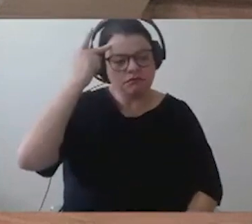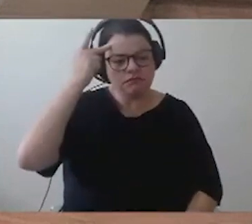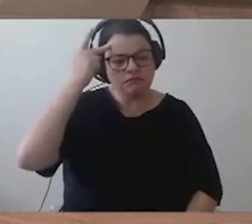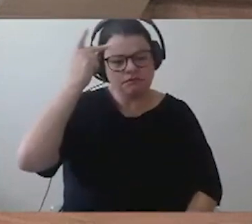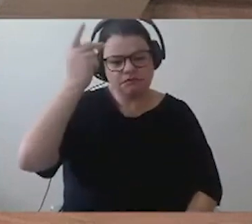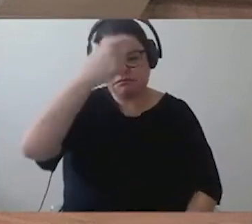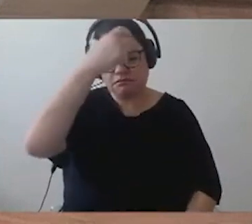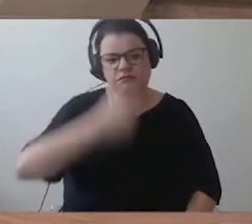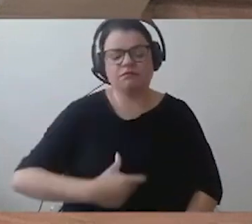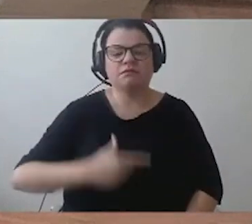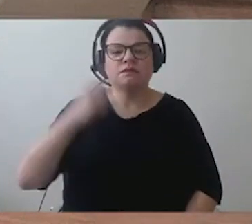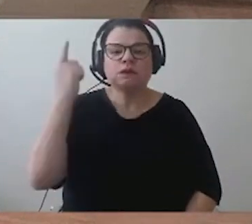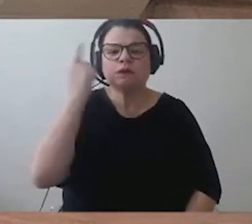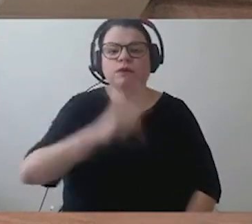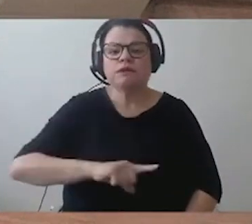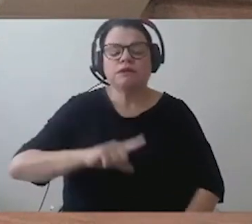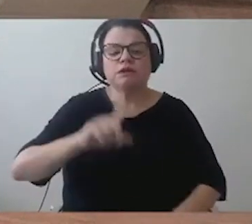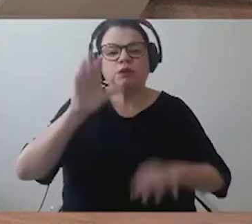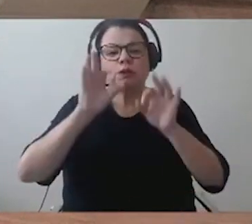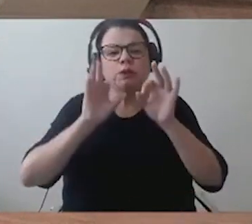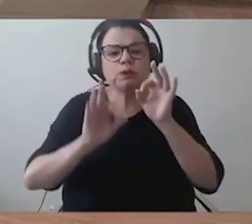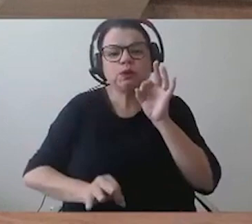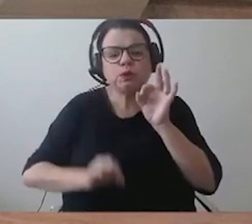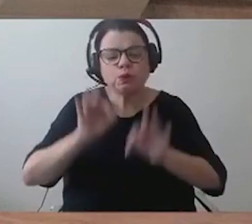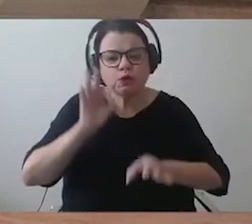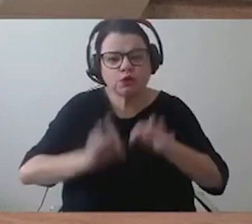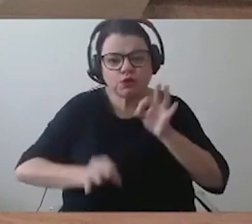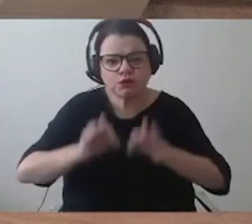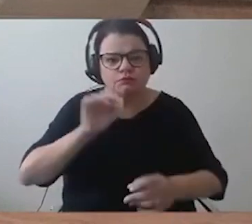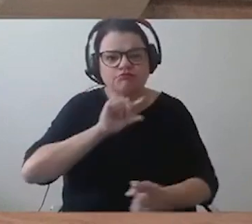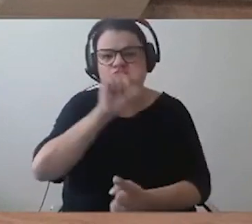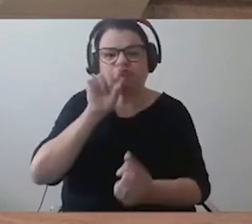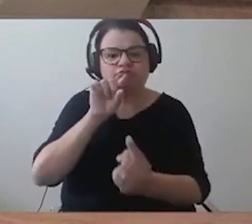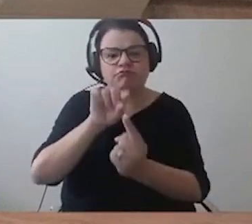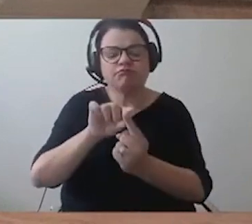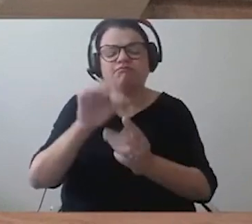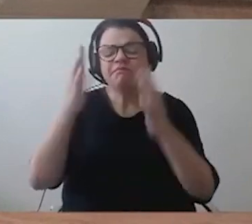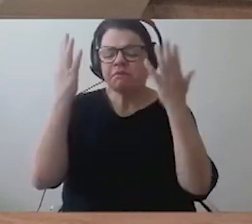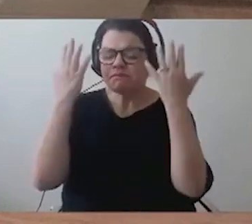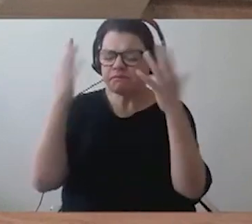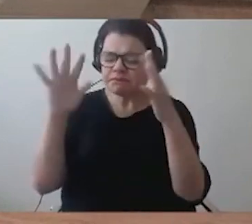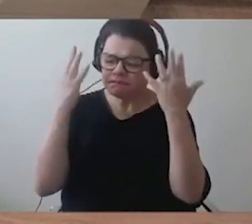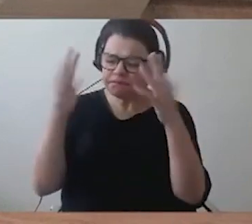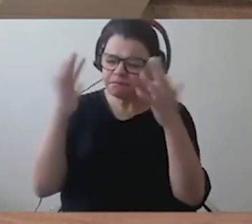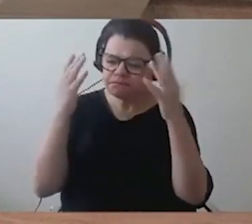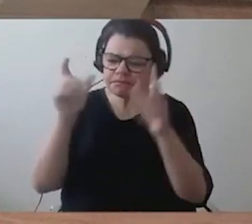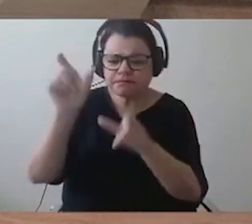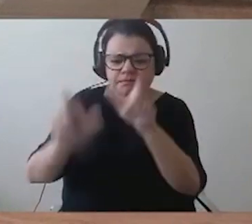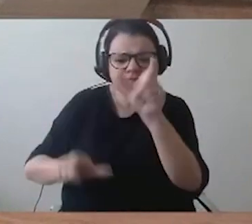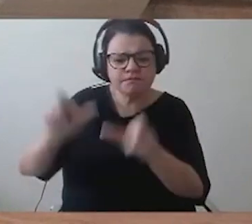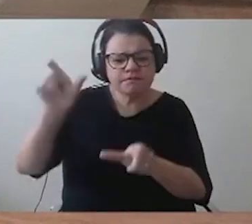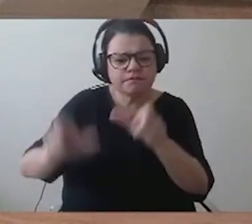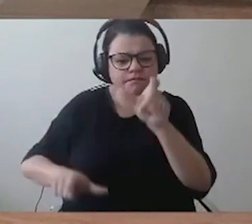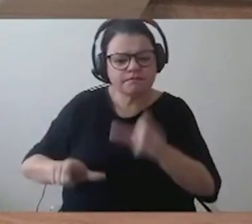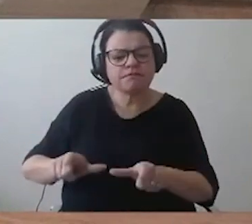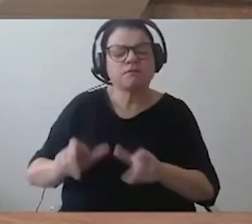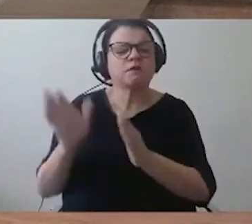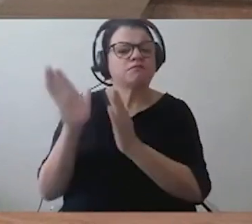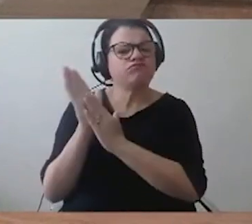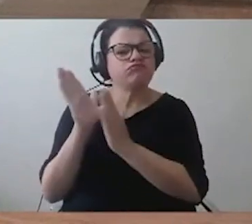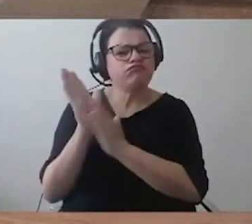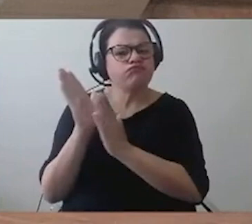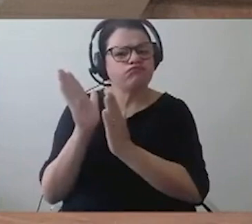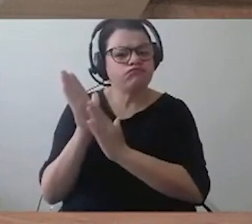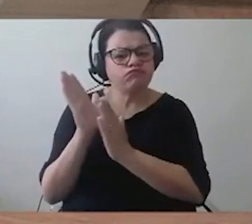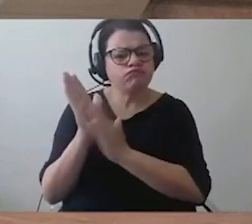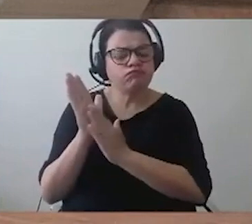essa justiça necessária para o objetivo das suas. Então, parabéns, receba o parabéns não só do gabinete do vereador